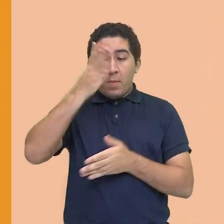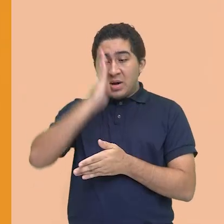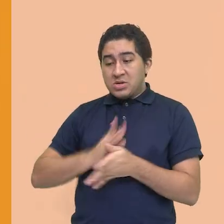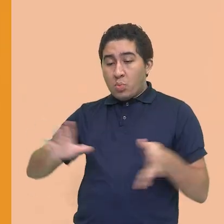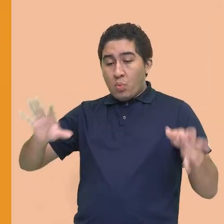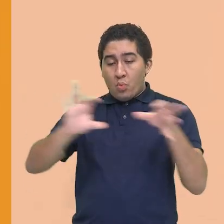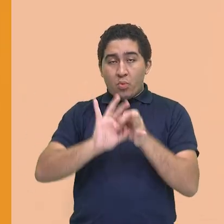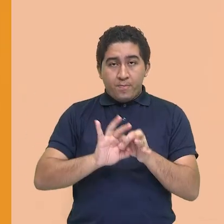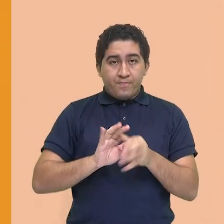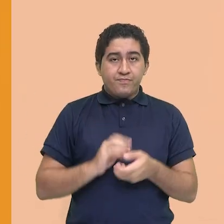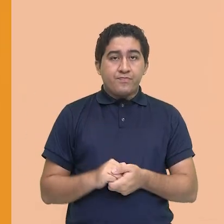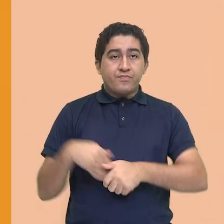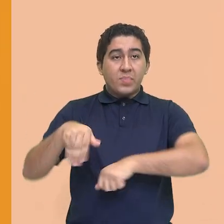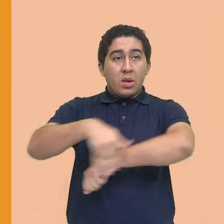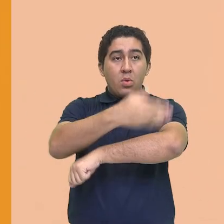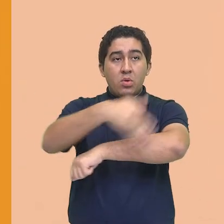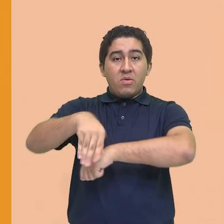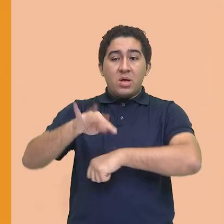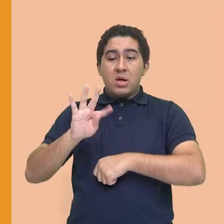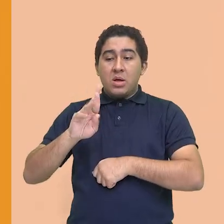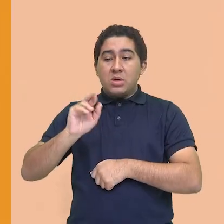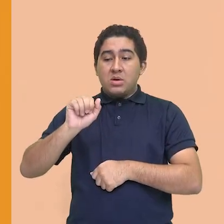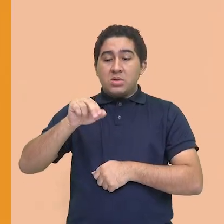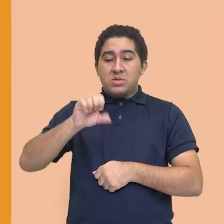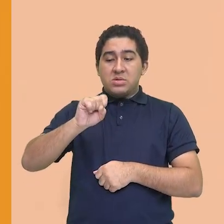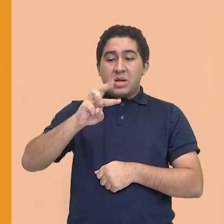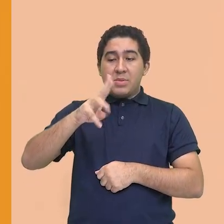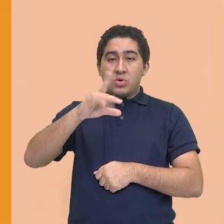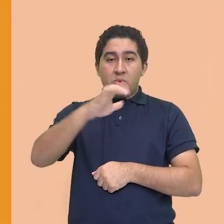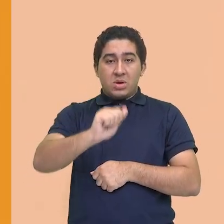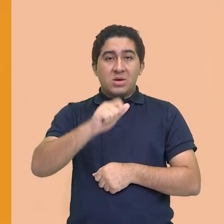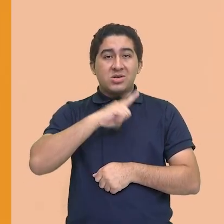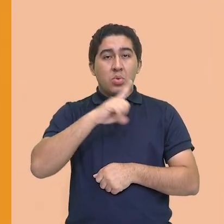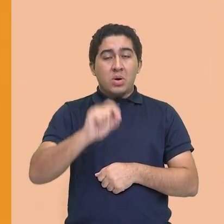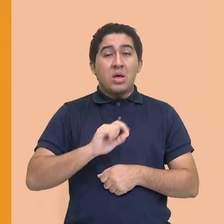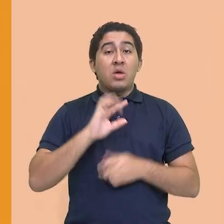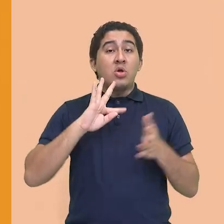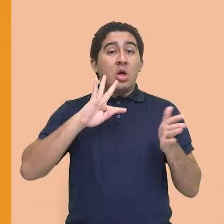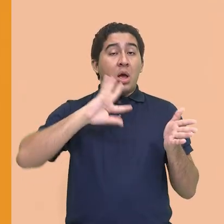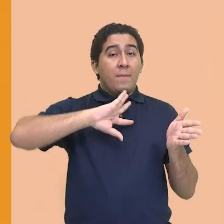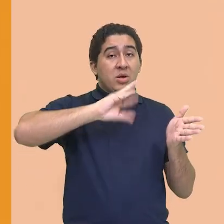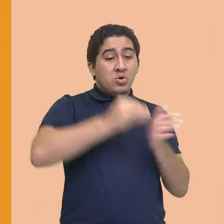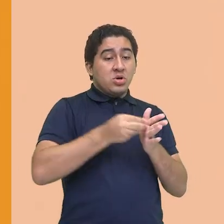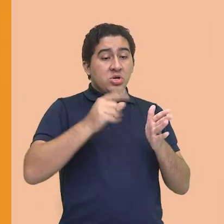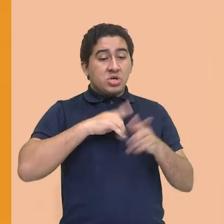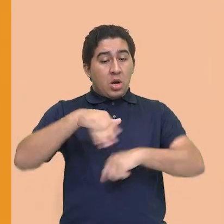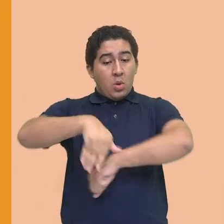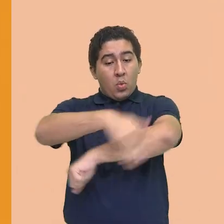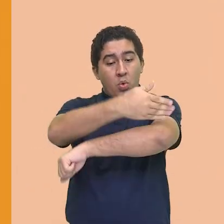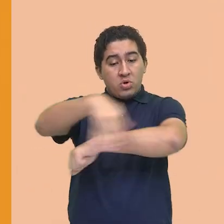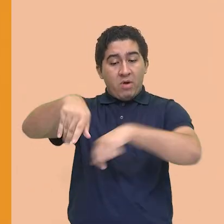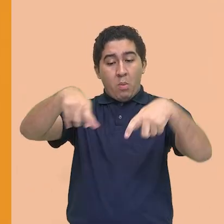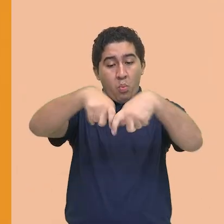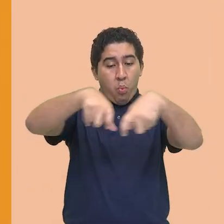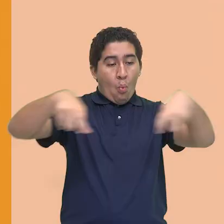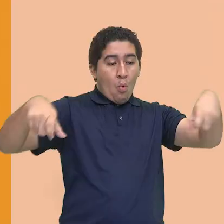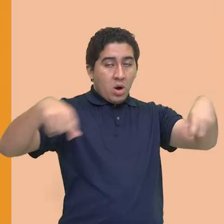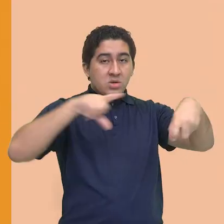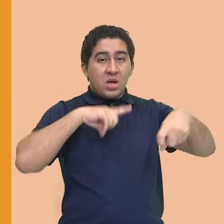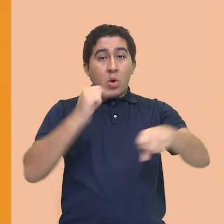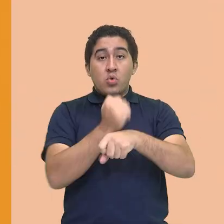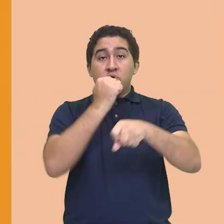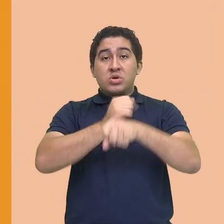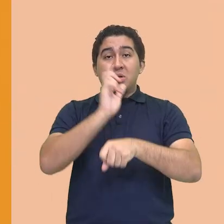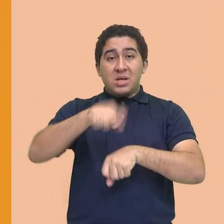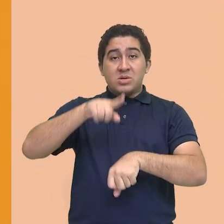Transamazônica, a rodovia que cortava transversalmente a região amazônica, ela foi construída nesse momento com